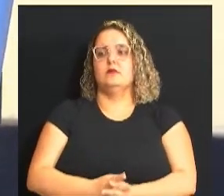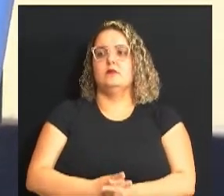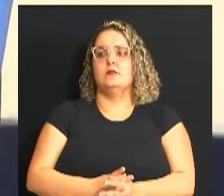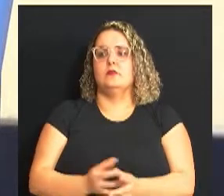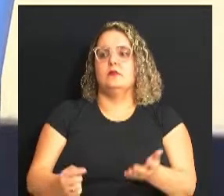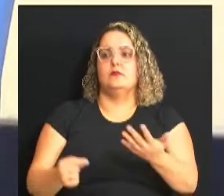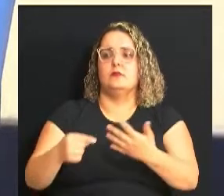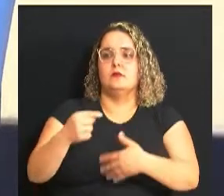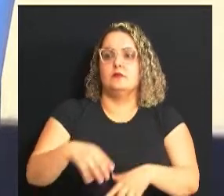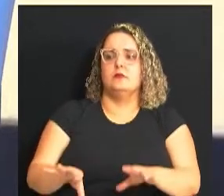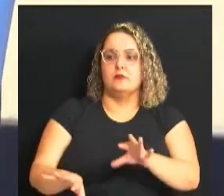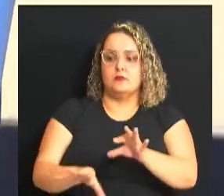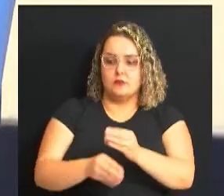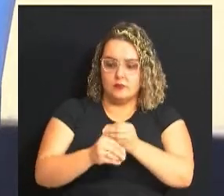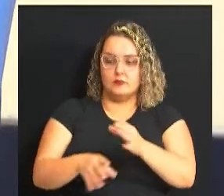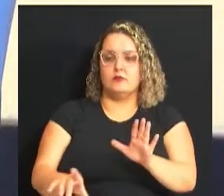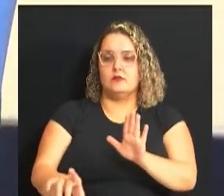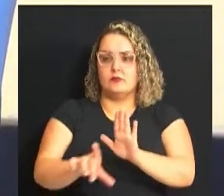lei. Né?